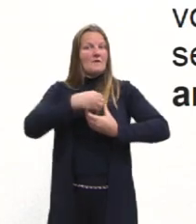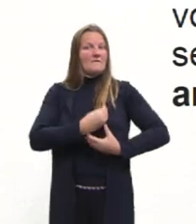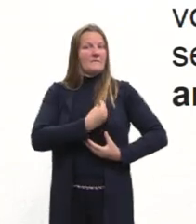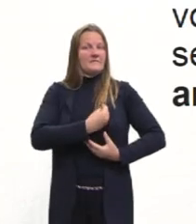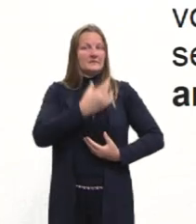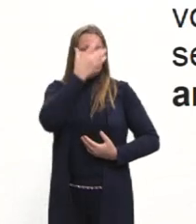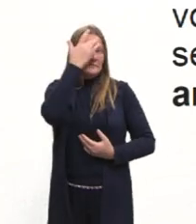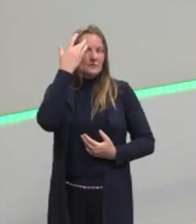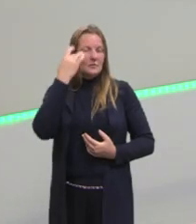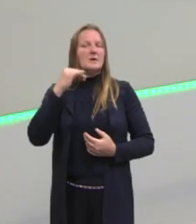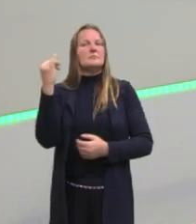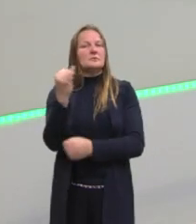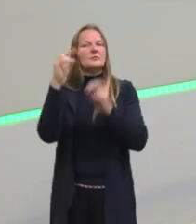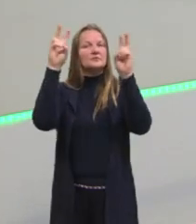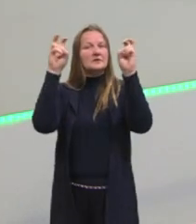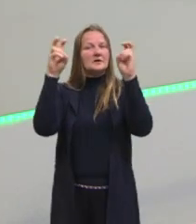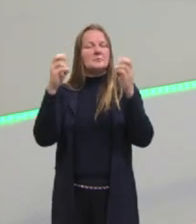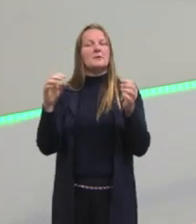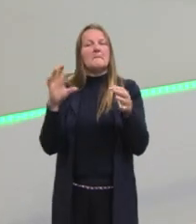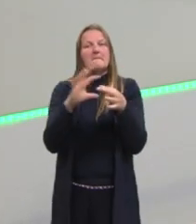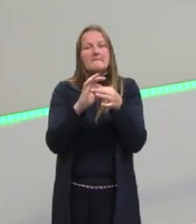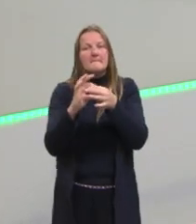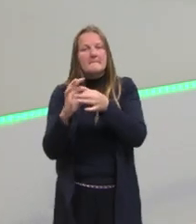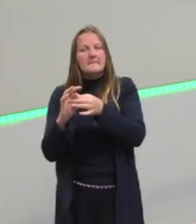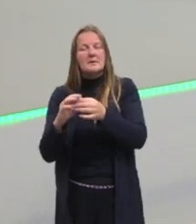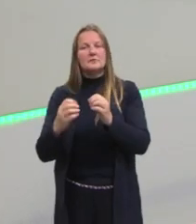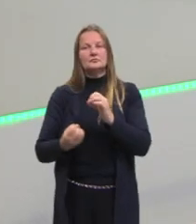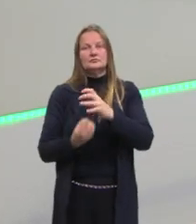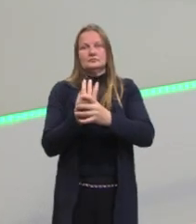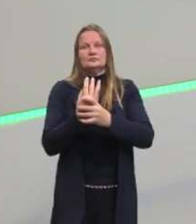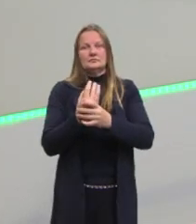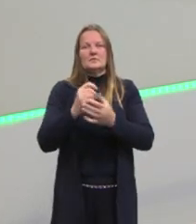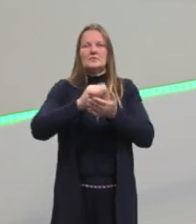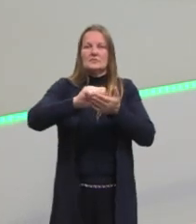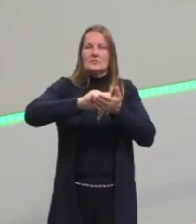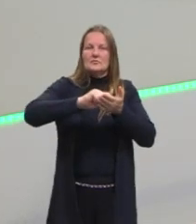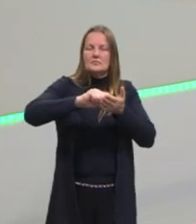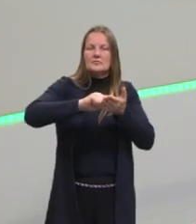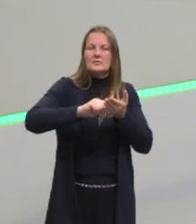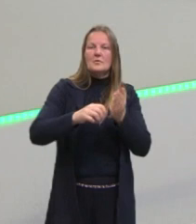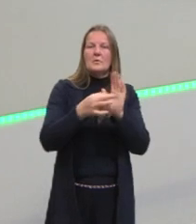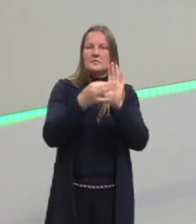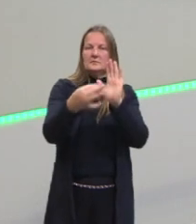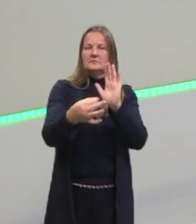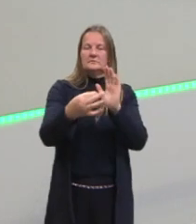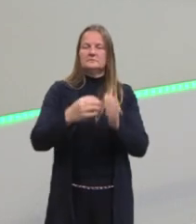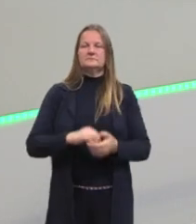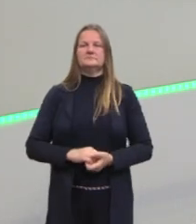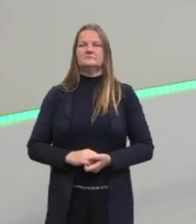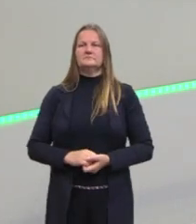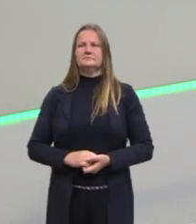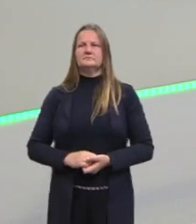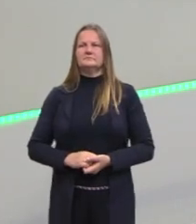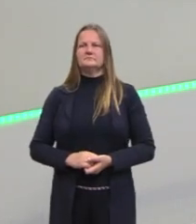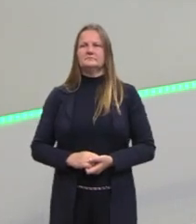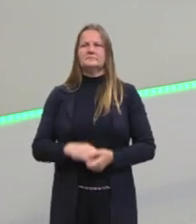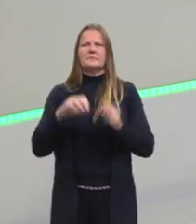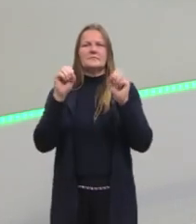tá? Esses são os assuntos que vão aí ser geradores de artigos de opinião.